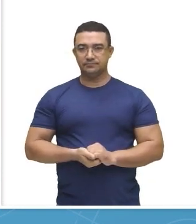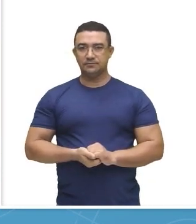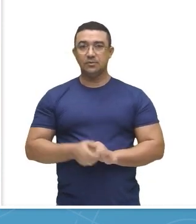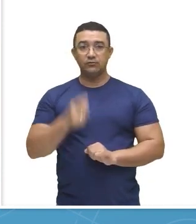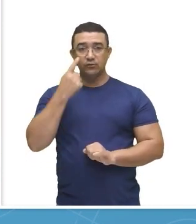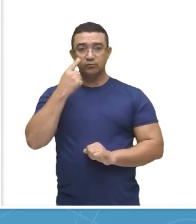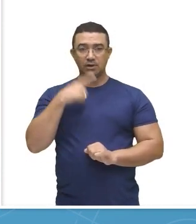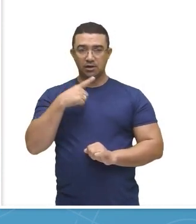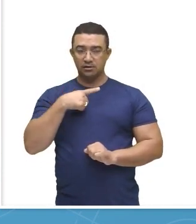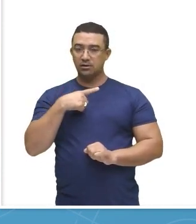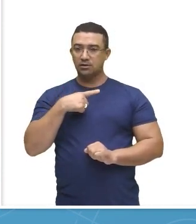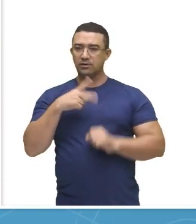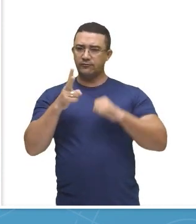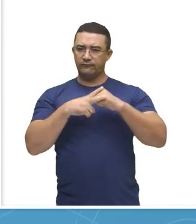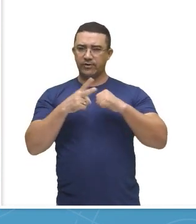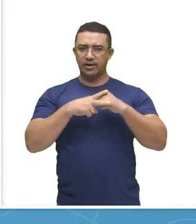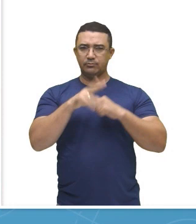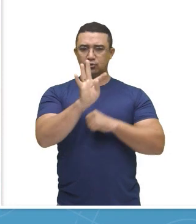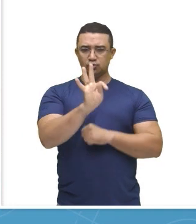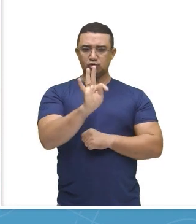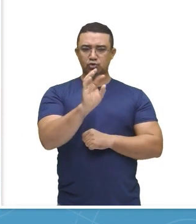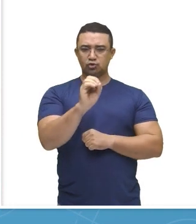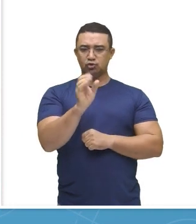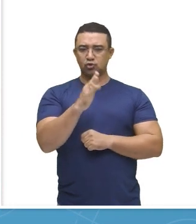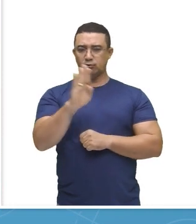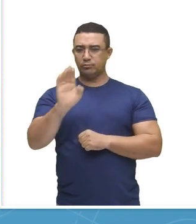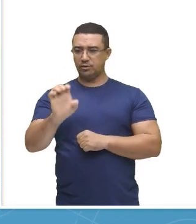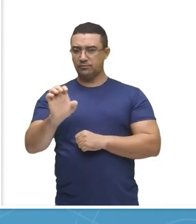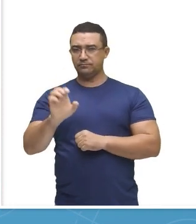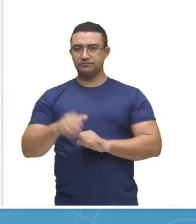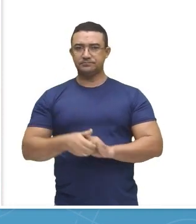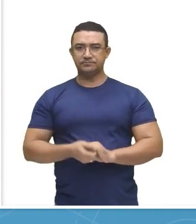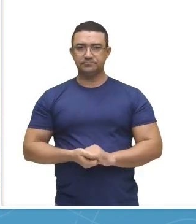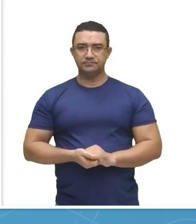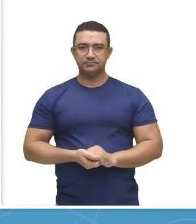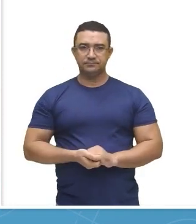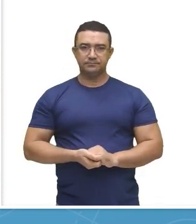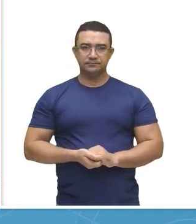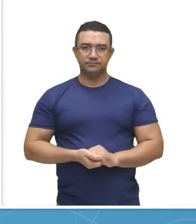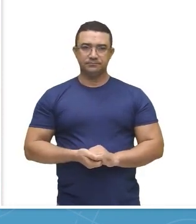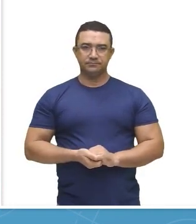be, certo? She's going to get married.